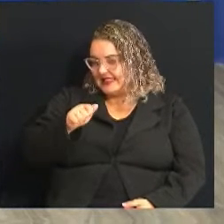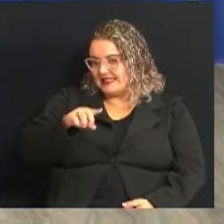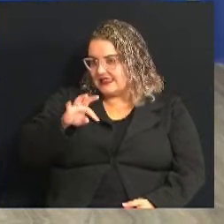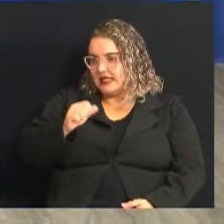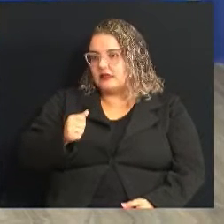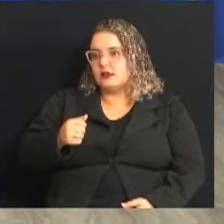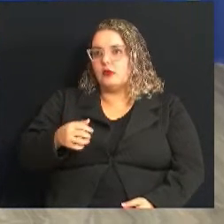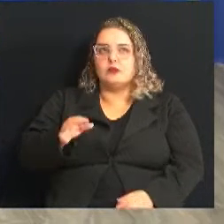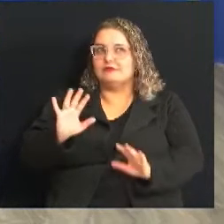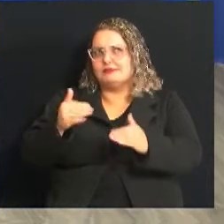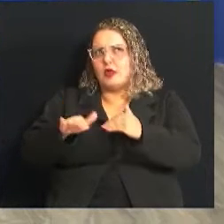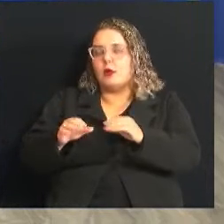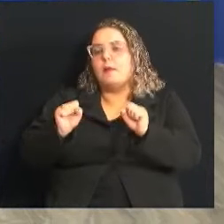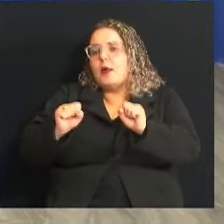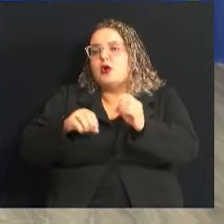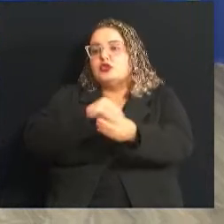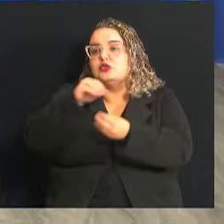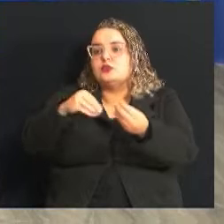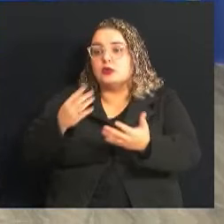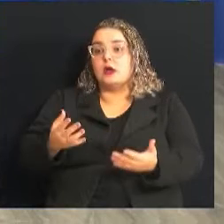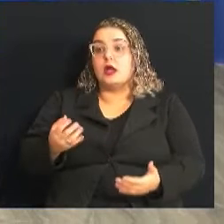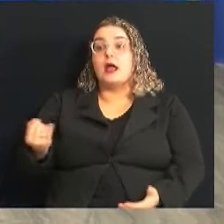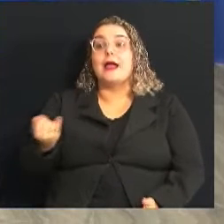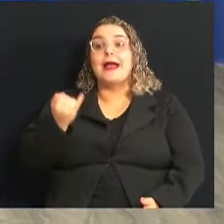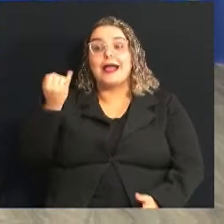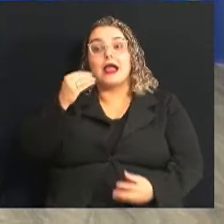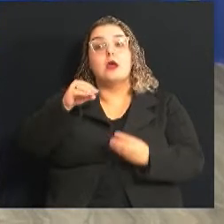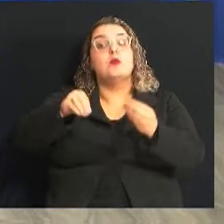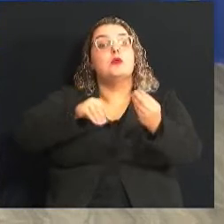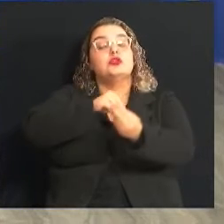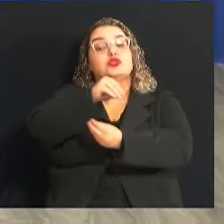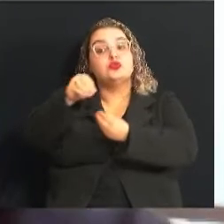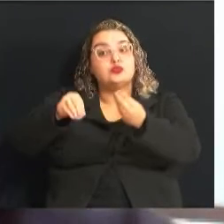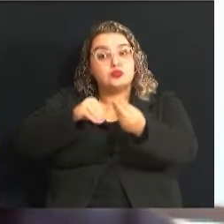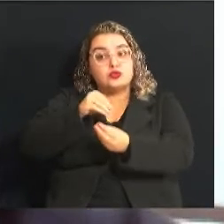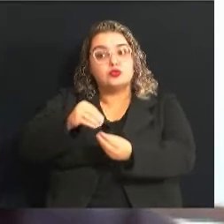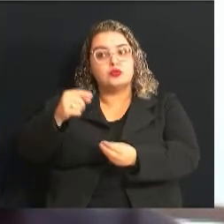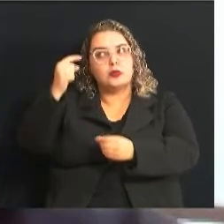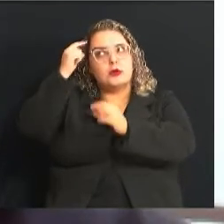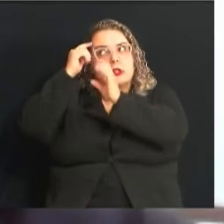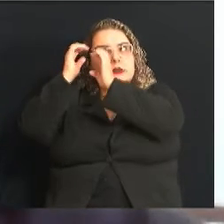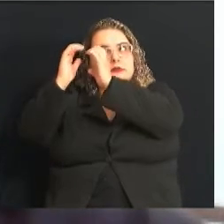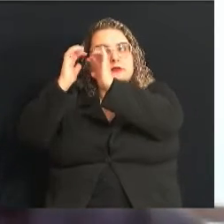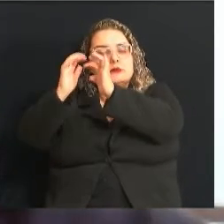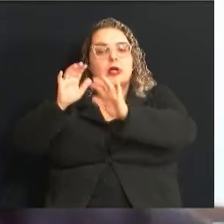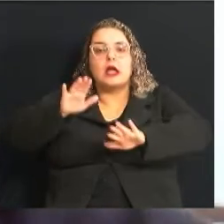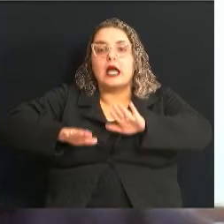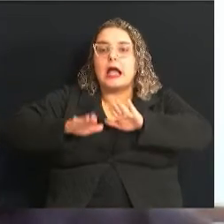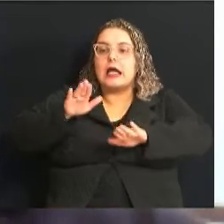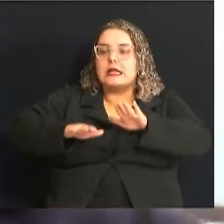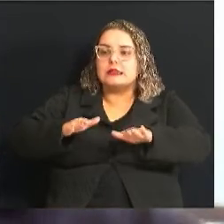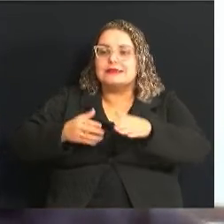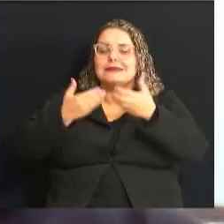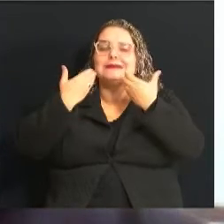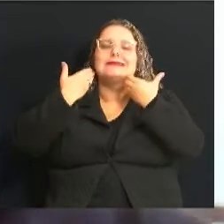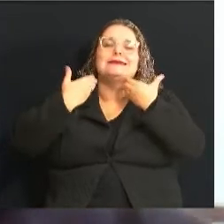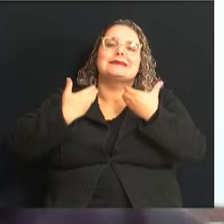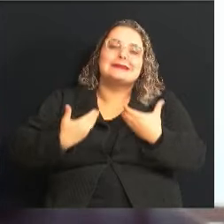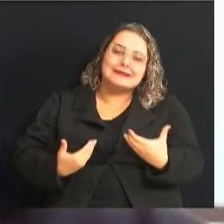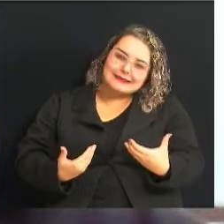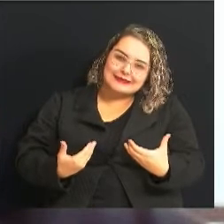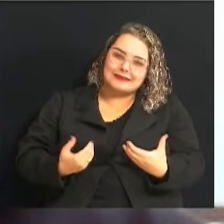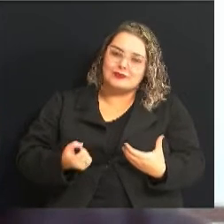também. É muito importante misturar, né? O cérebro, ele acaba, às vezes, cansando um pouquinho de